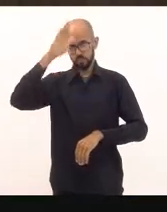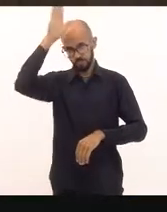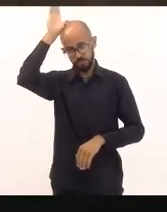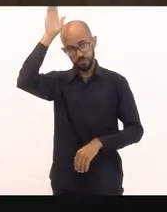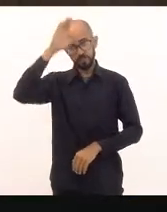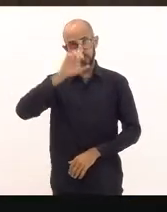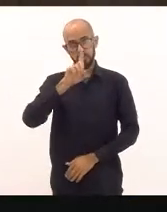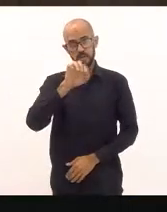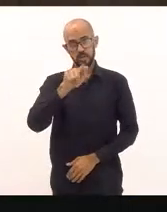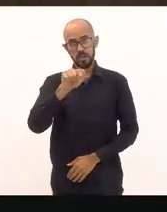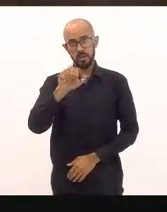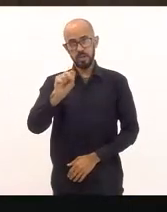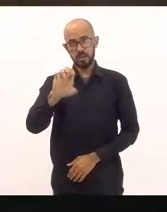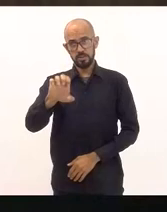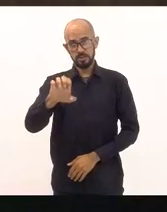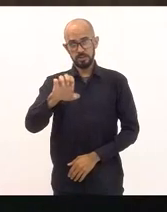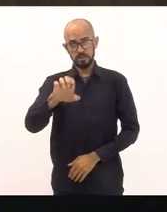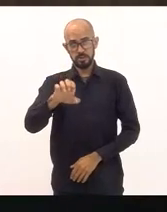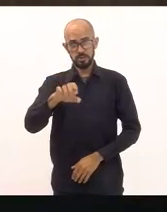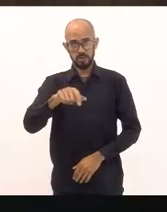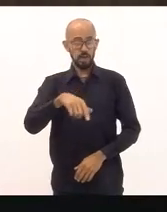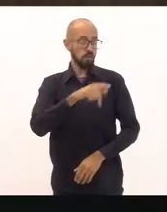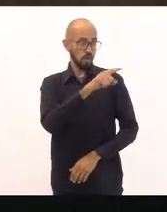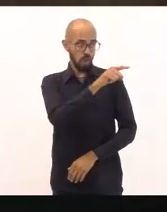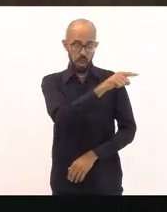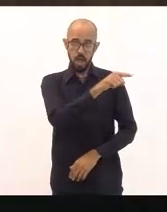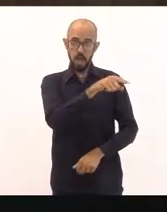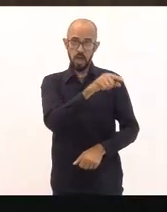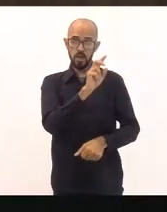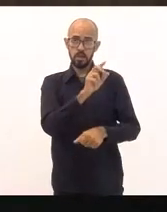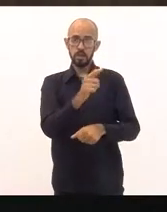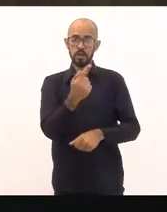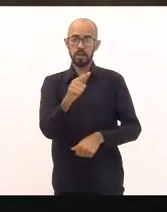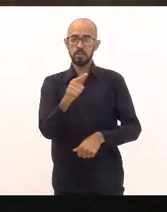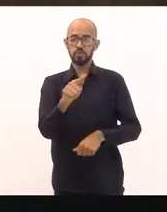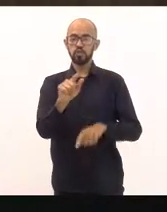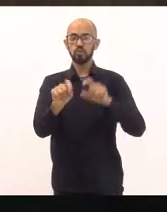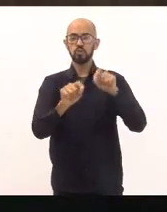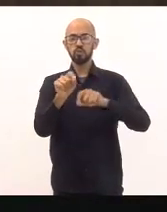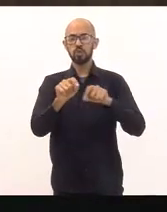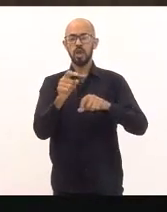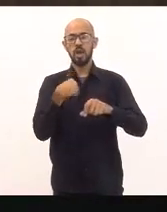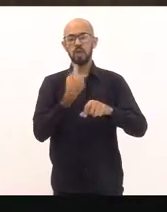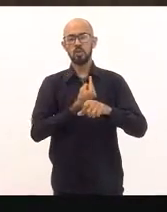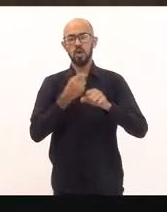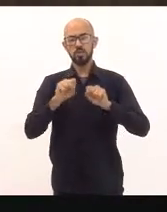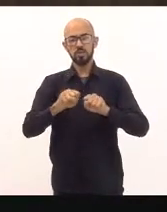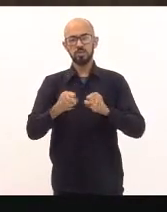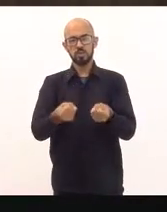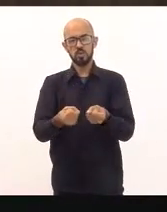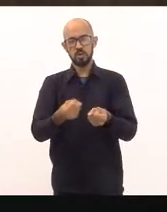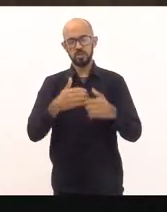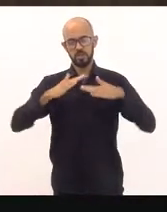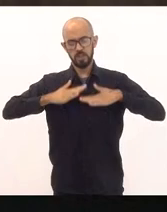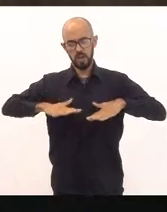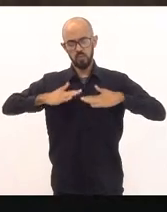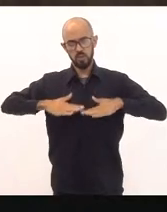o sistema penal, estavam lá garantindo a nossa tranquilidade e garantindo a nossa